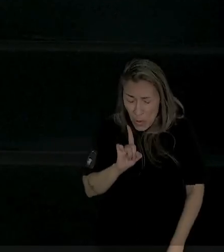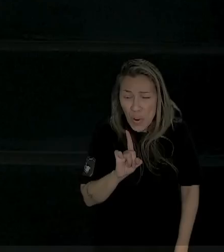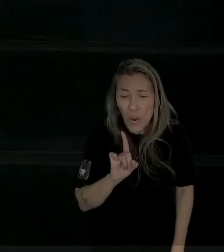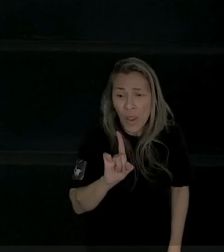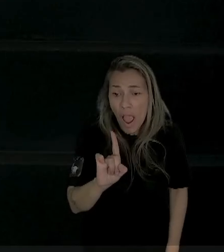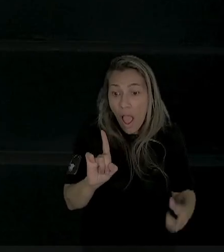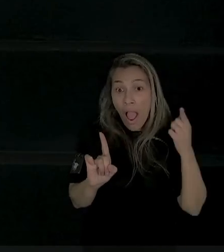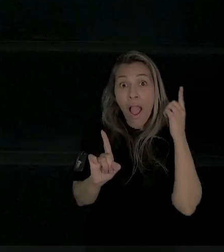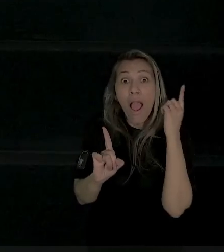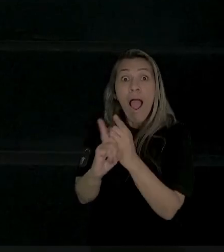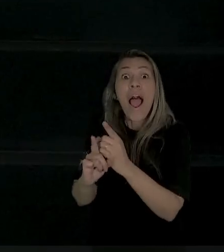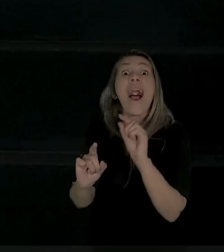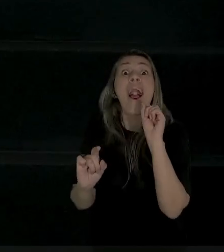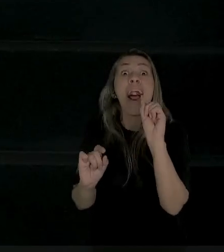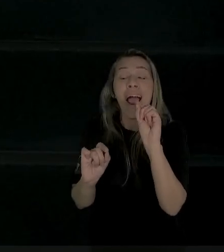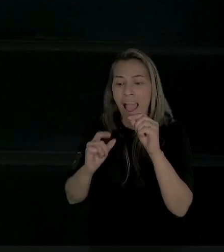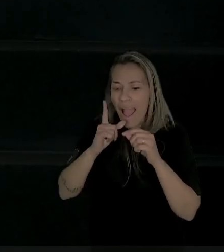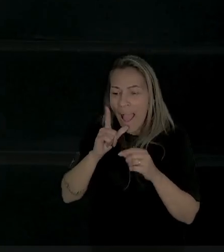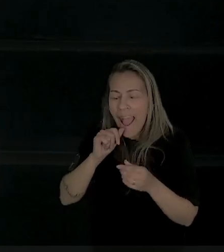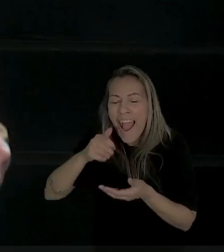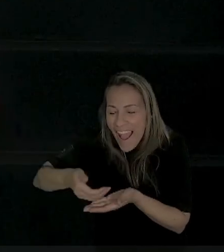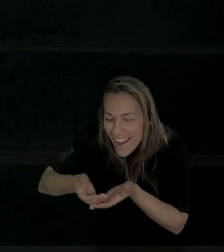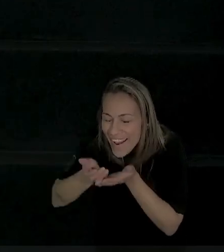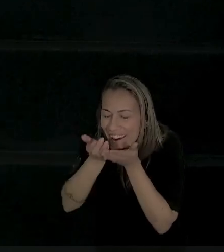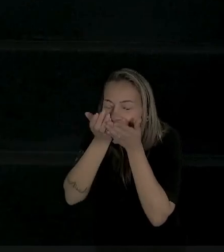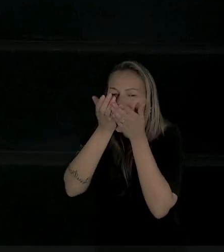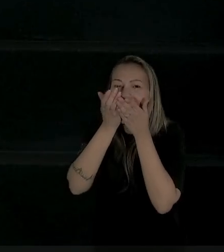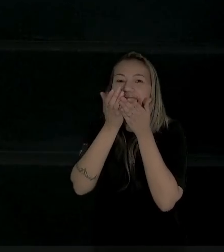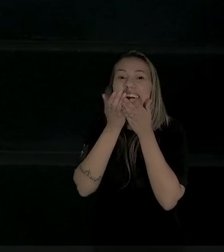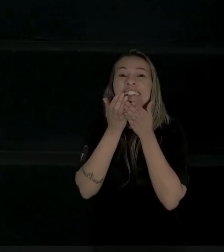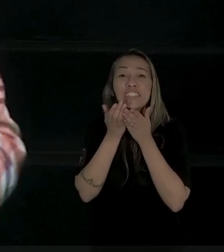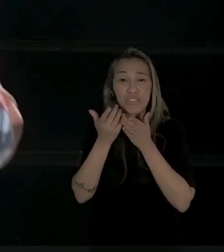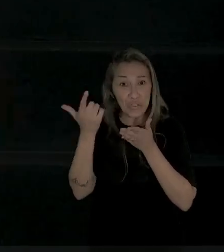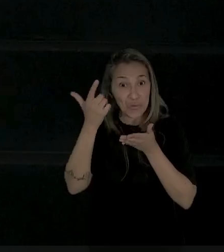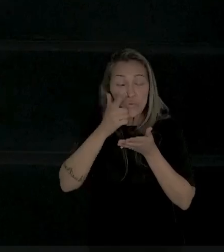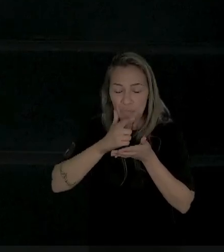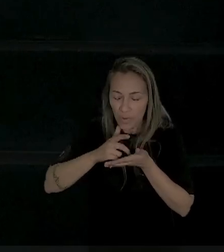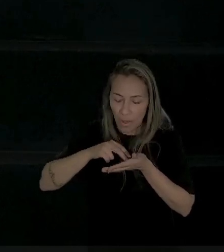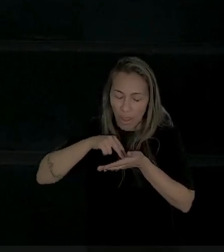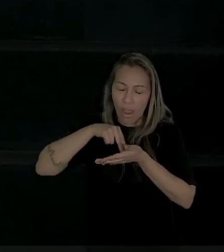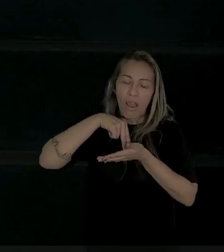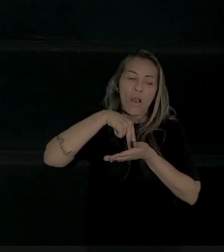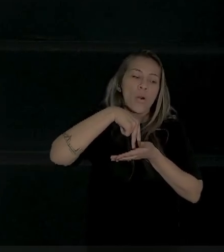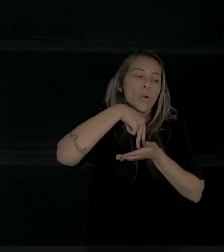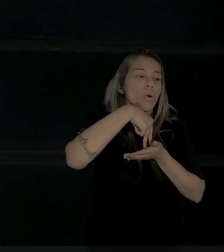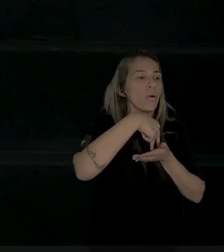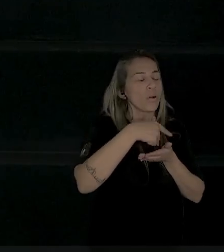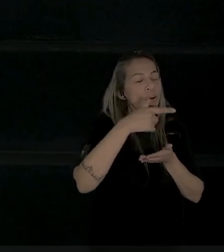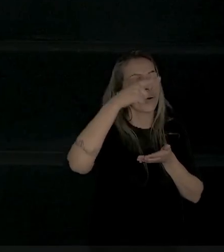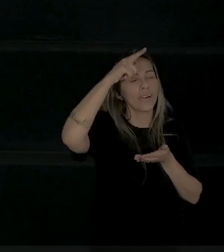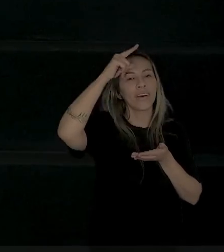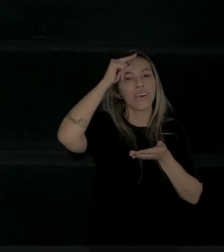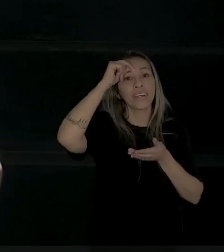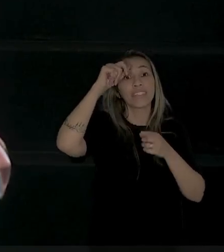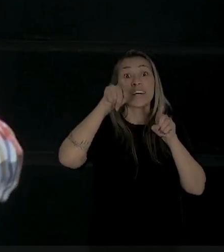para ele, e ele levanta. Só que depois que ele se levanta de comer o pão e a água, ele vai para o